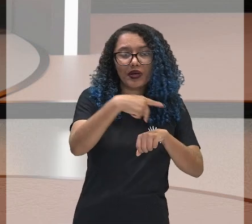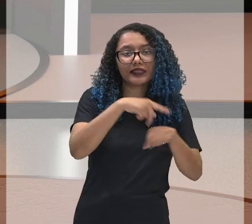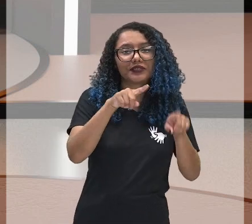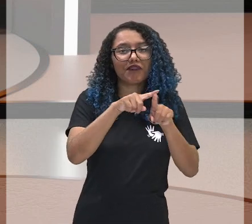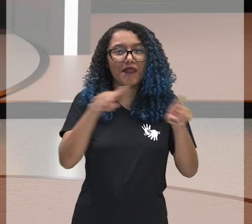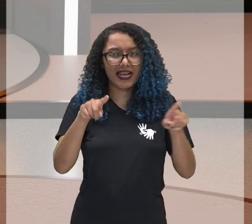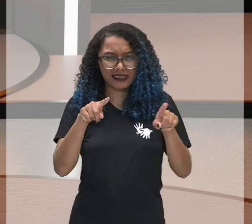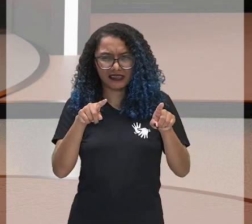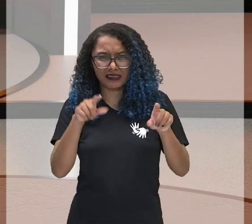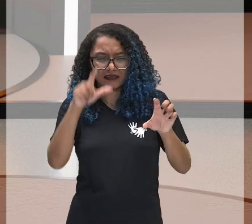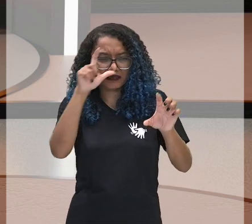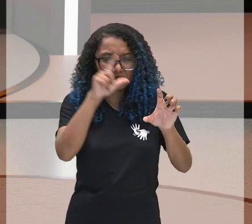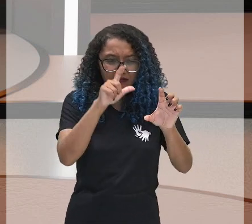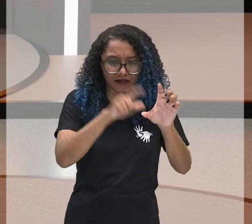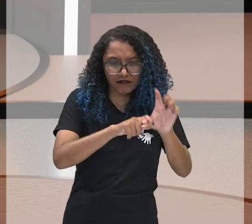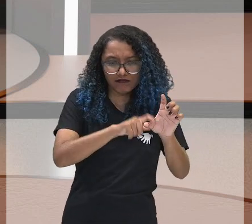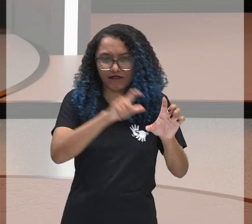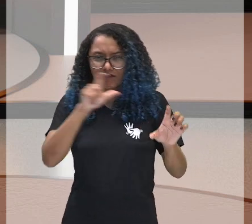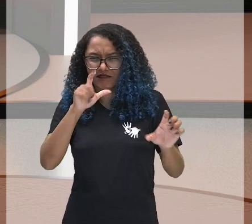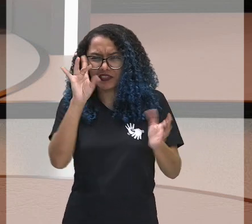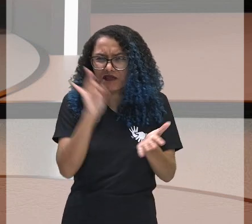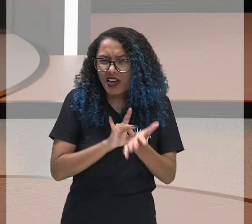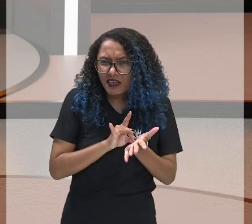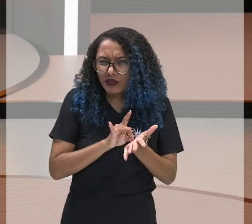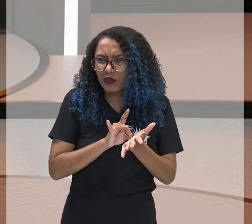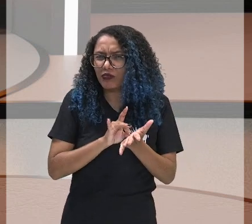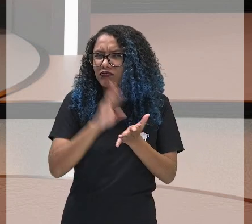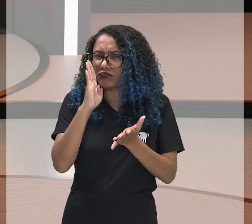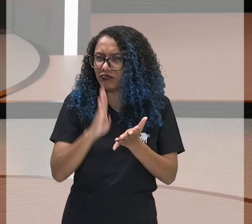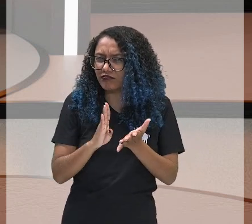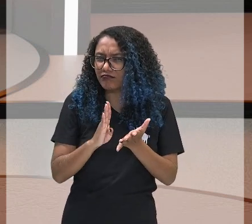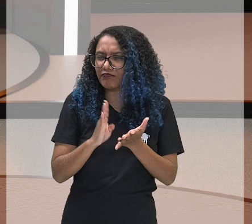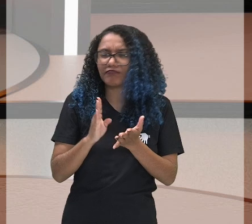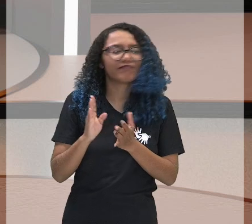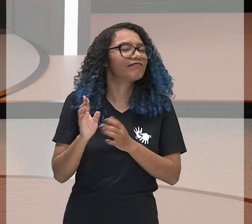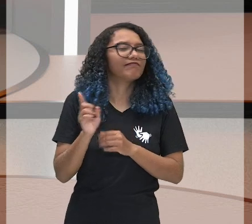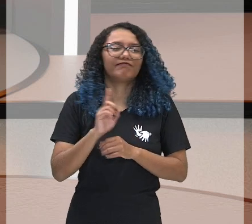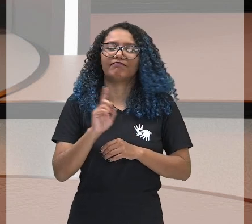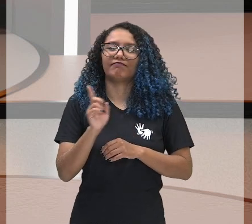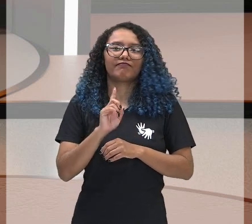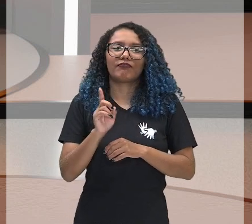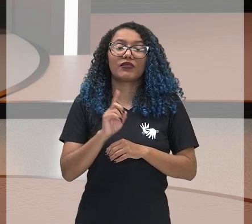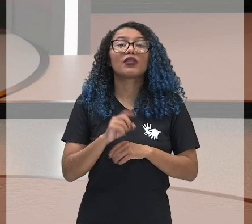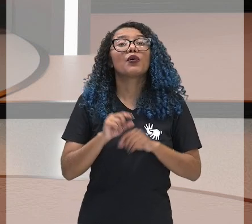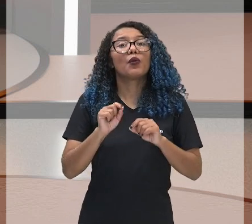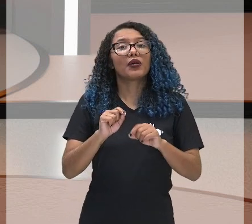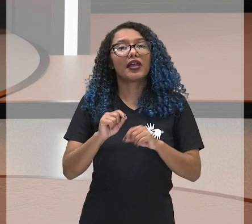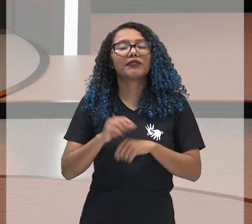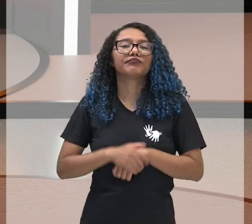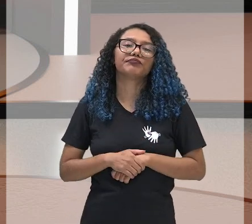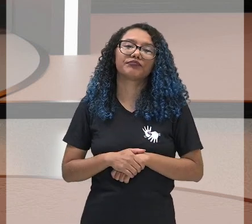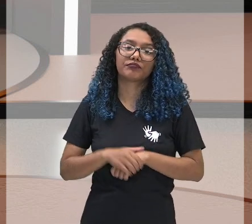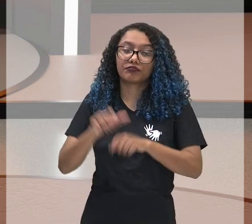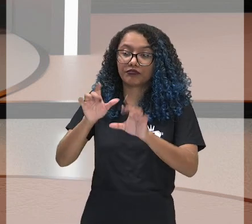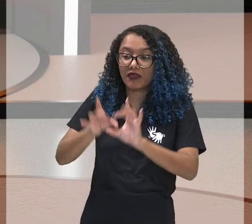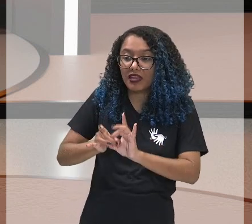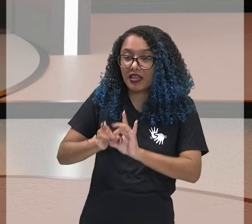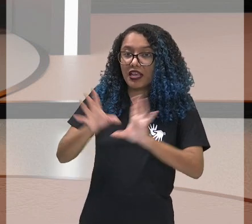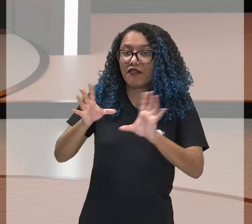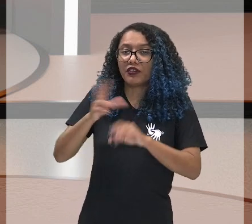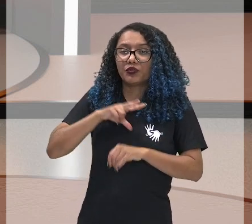que no Brasil, gente, não aconteceu isso. O Brasil deixou de ser dependente politicamente de Portugal, mas passou a